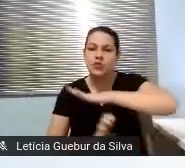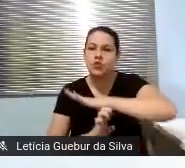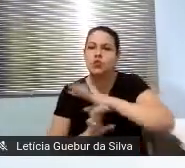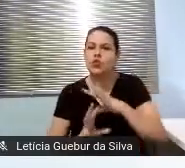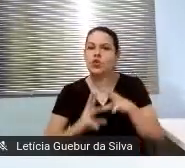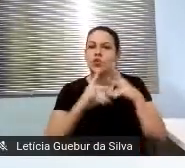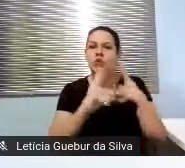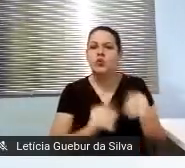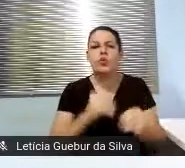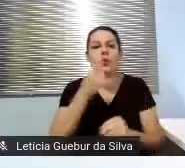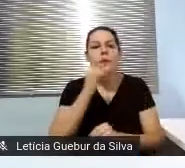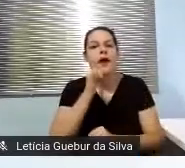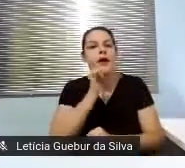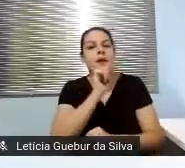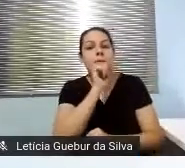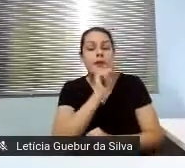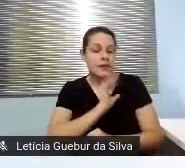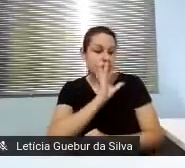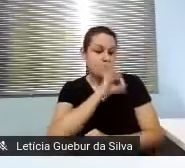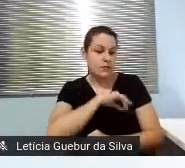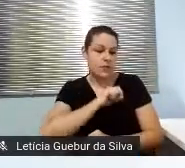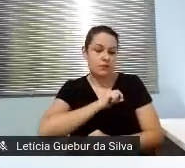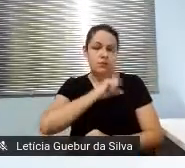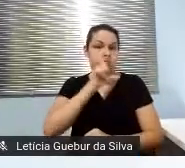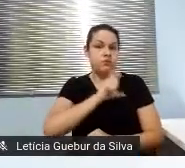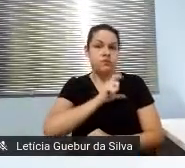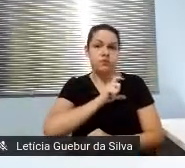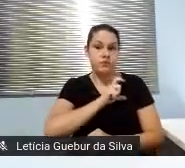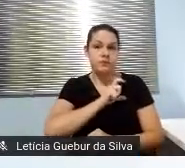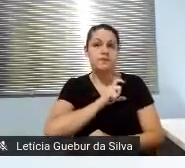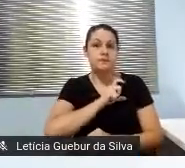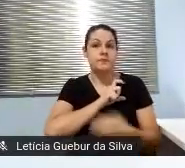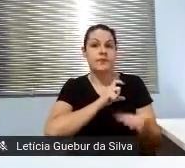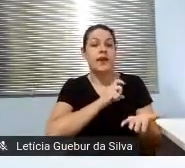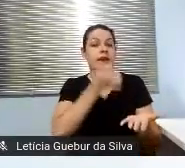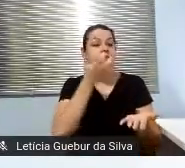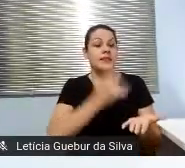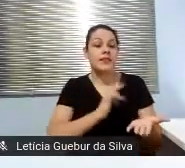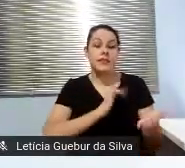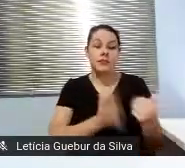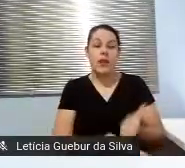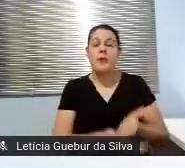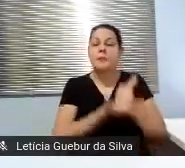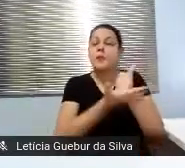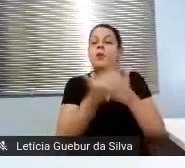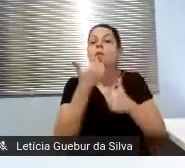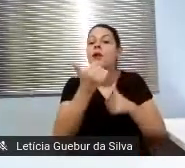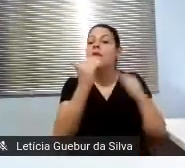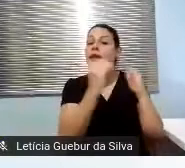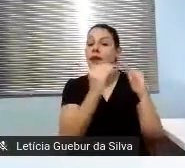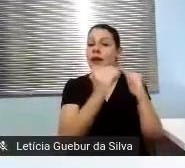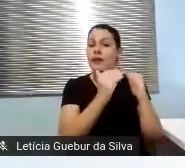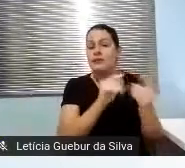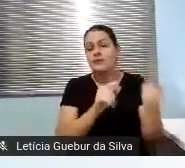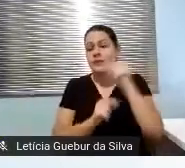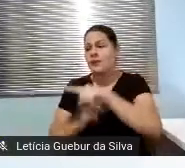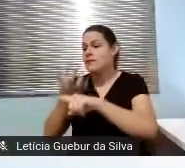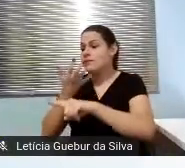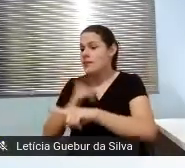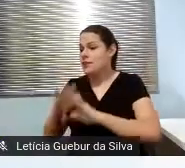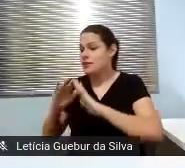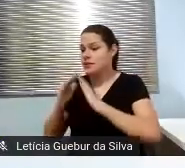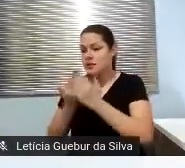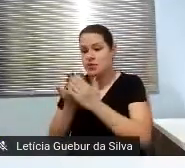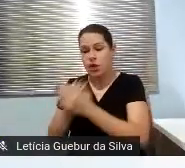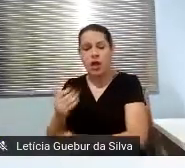têm um salário maior, as crianças têm subsídios melhores em casa, e que as crianças da escola pública,